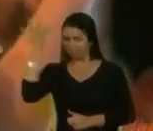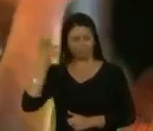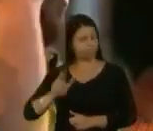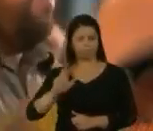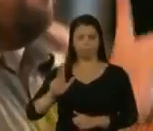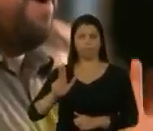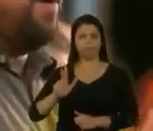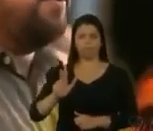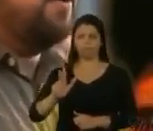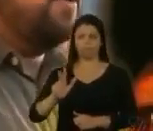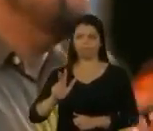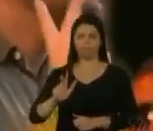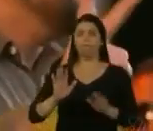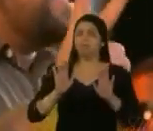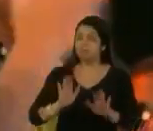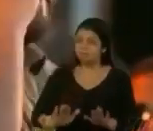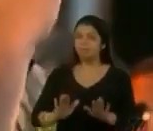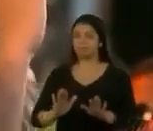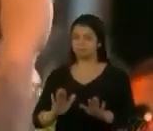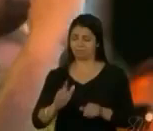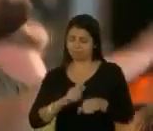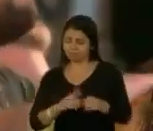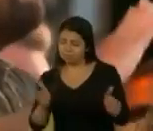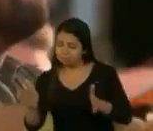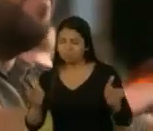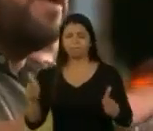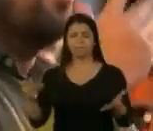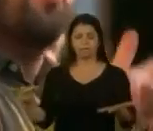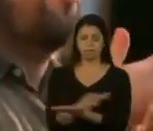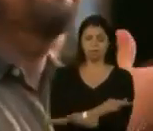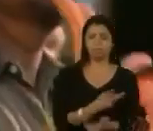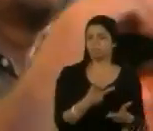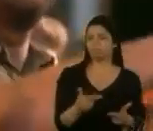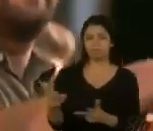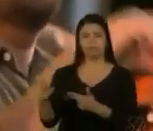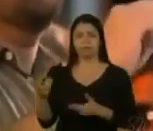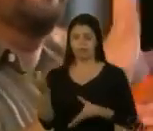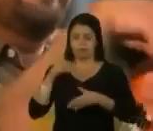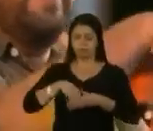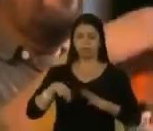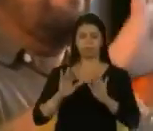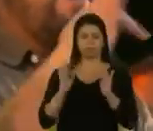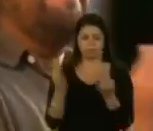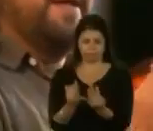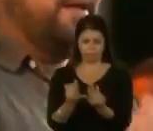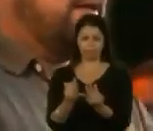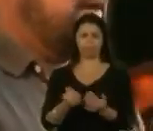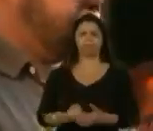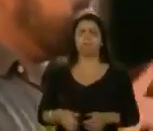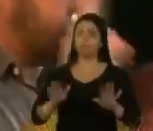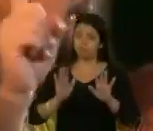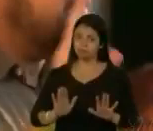sempre passamos por momentos como esse, a começar dentro do seio da nossa família.